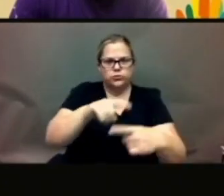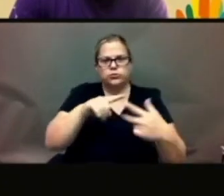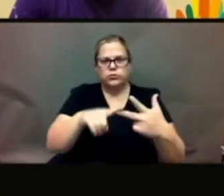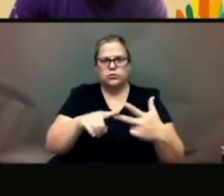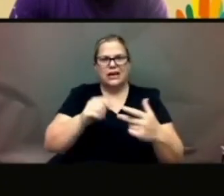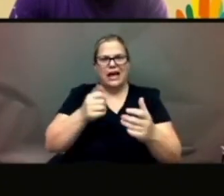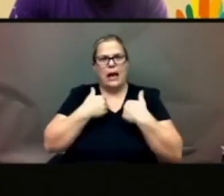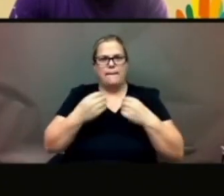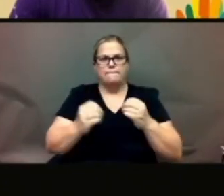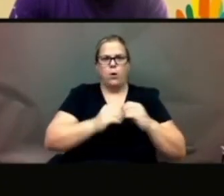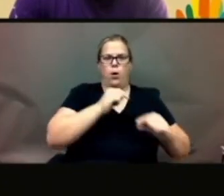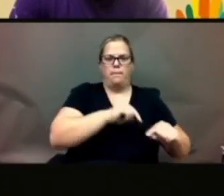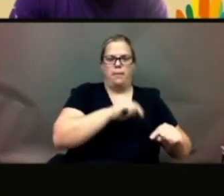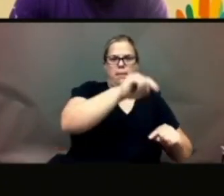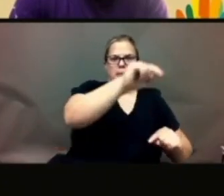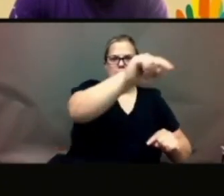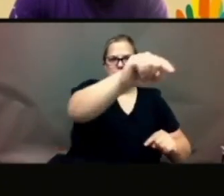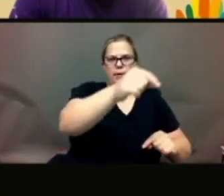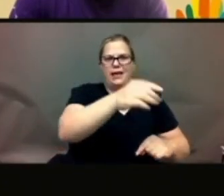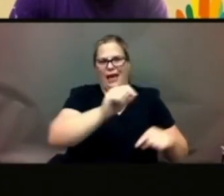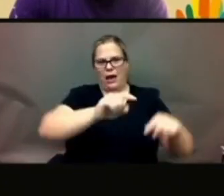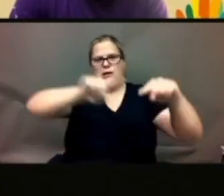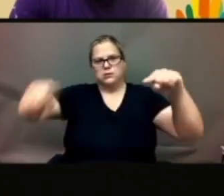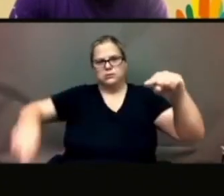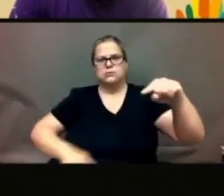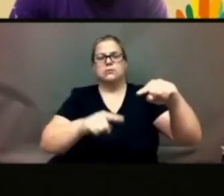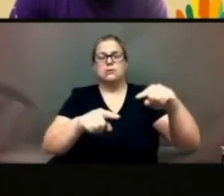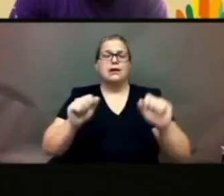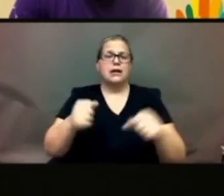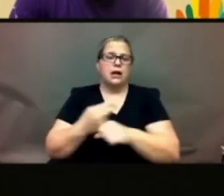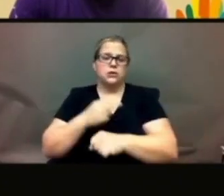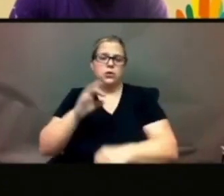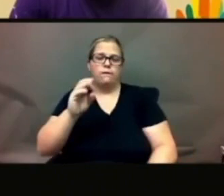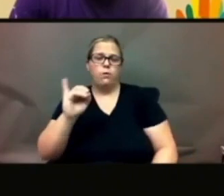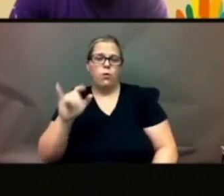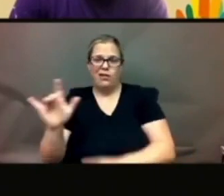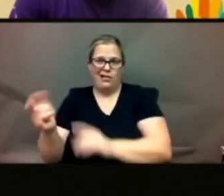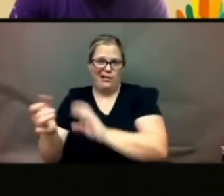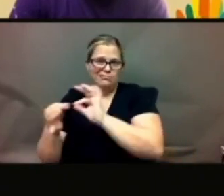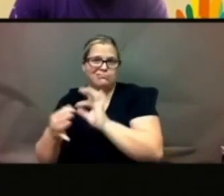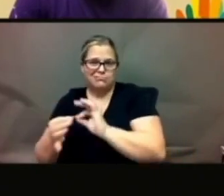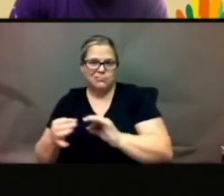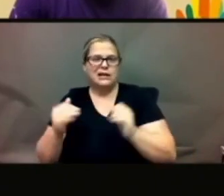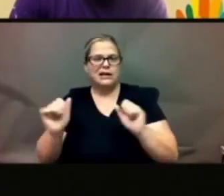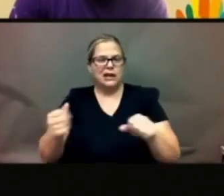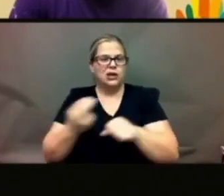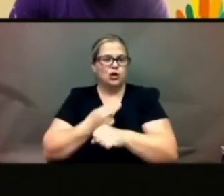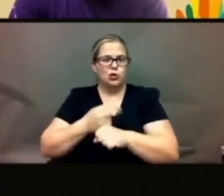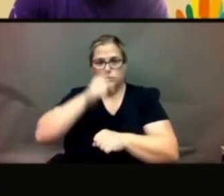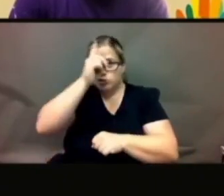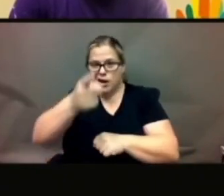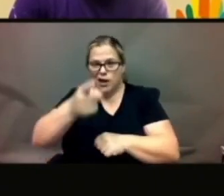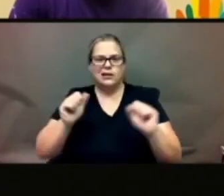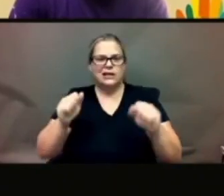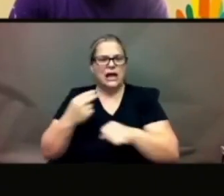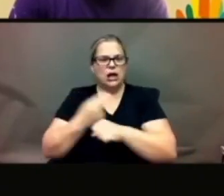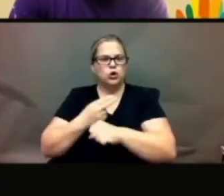toque. Eu mesma conectando. E também posso usar papel alumínio. Como nós já vimos.